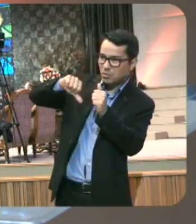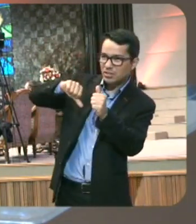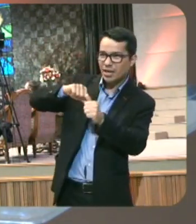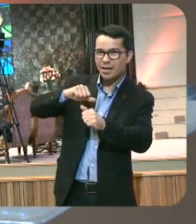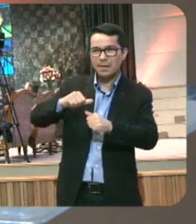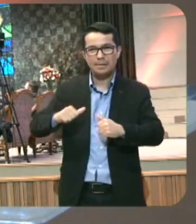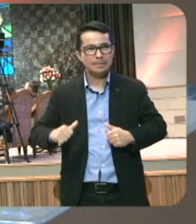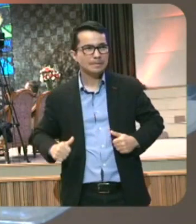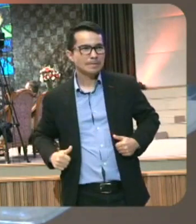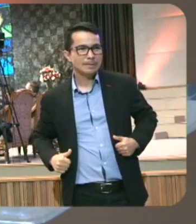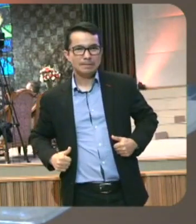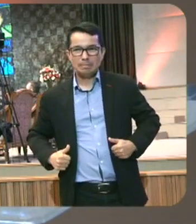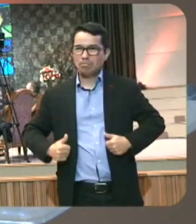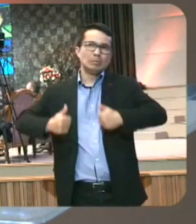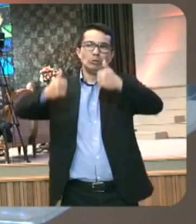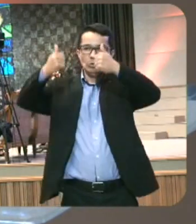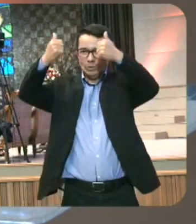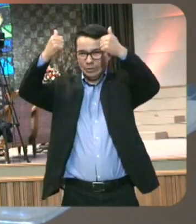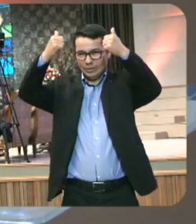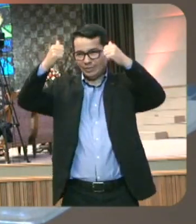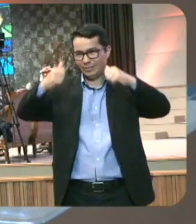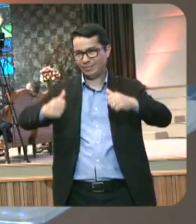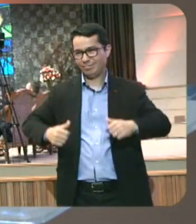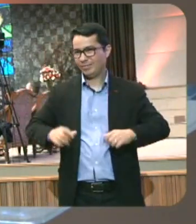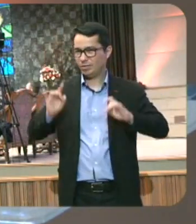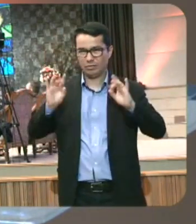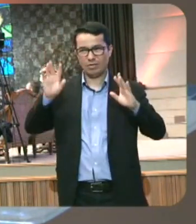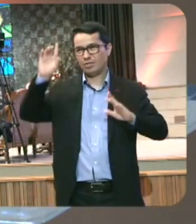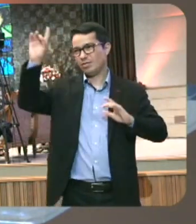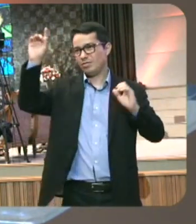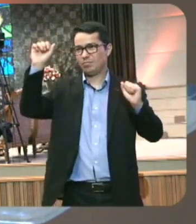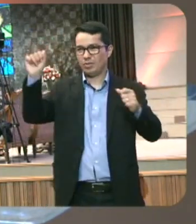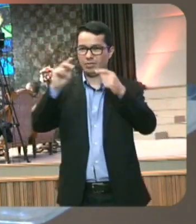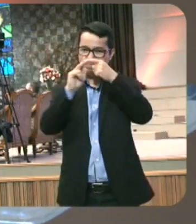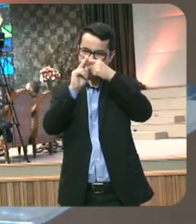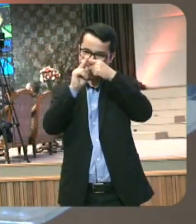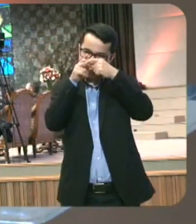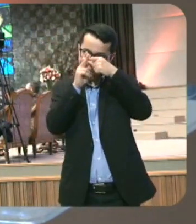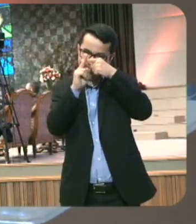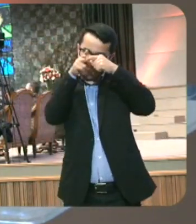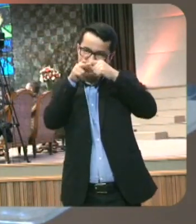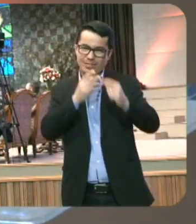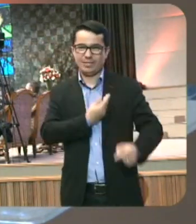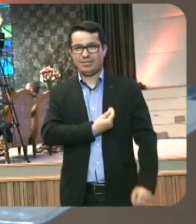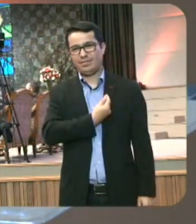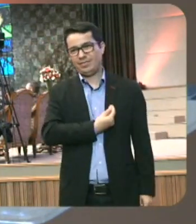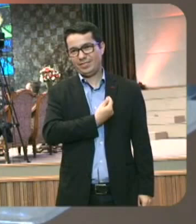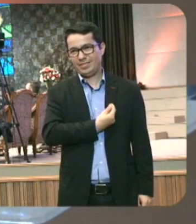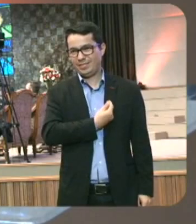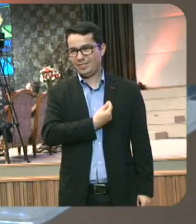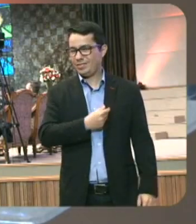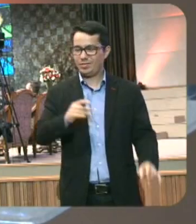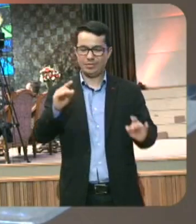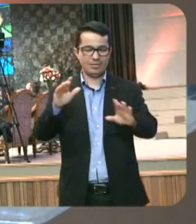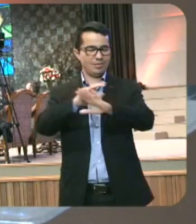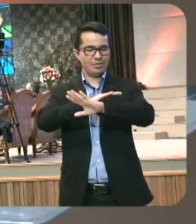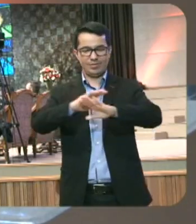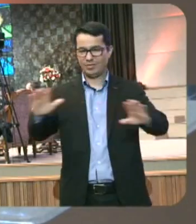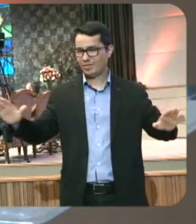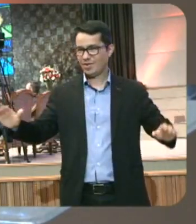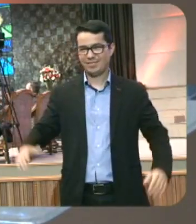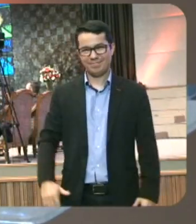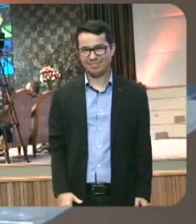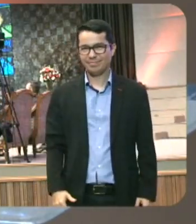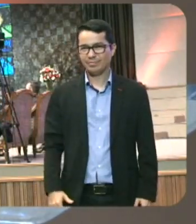Só Ele tem o poder de transformar e restaurar as nossas vidas. E uma solução